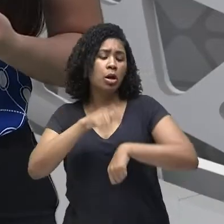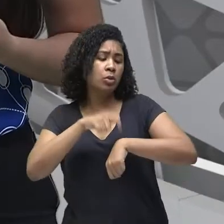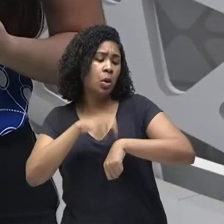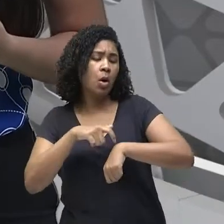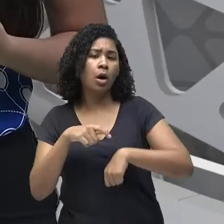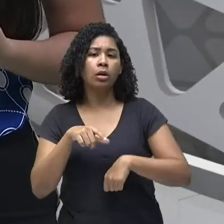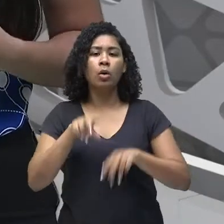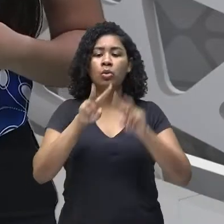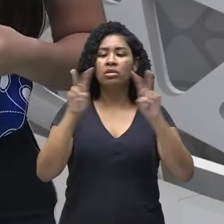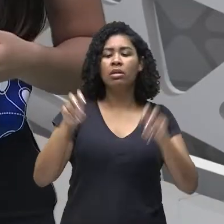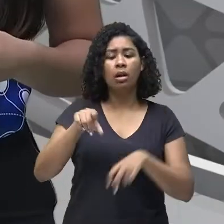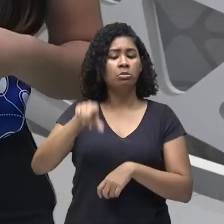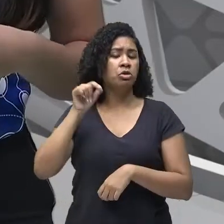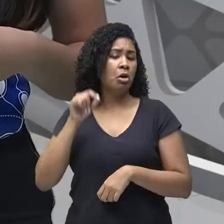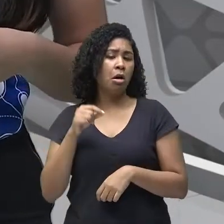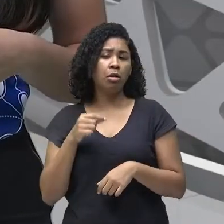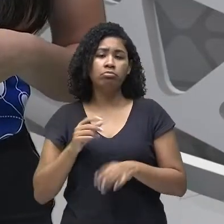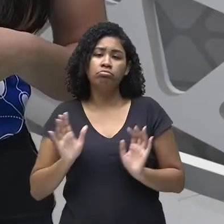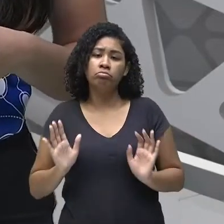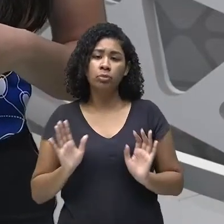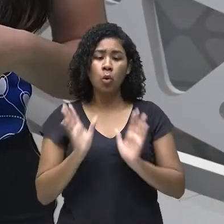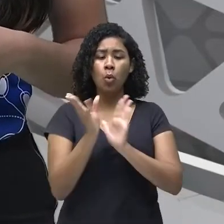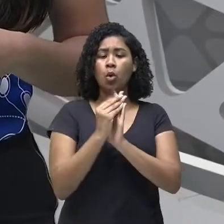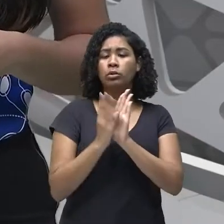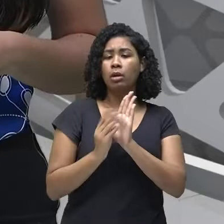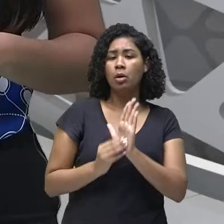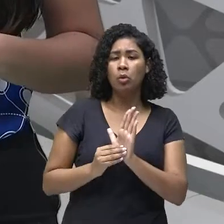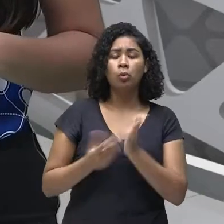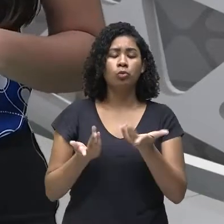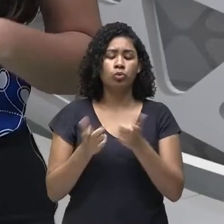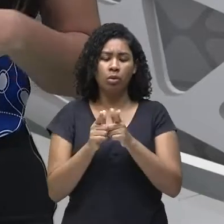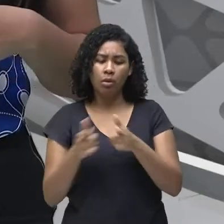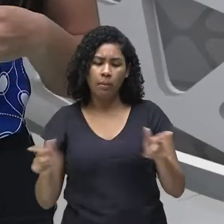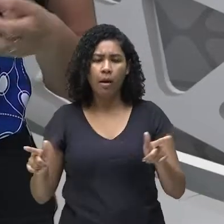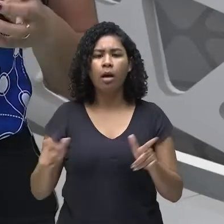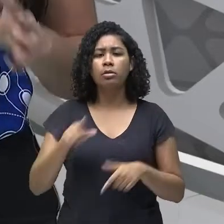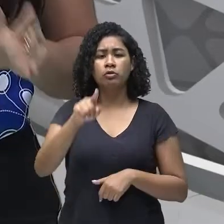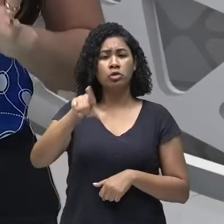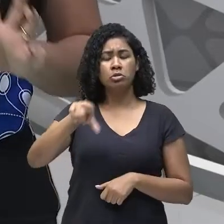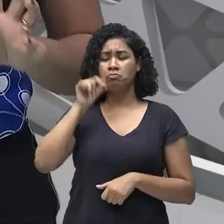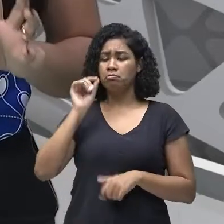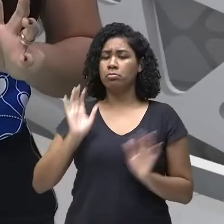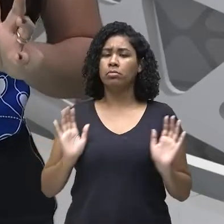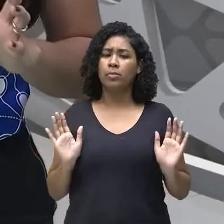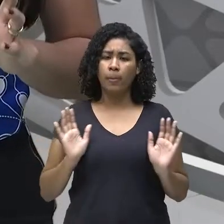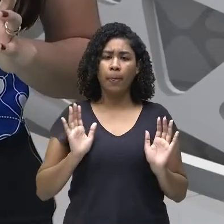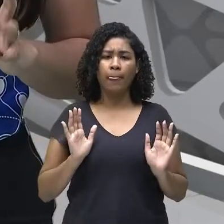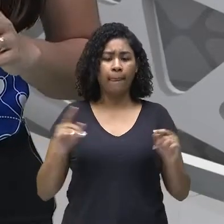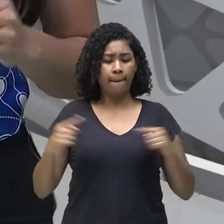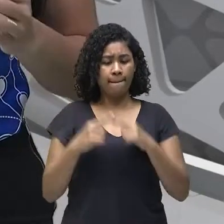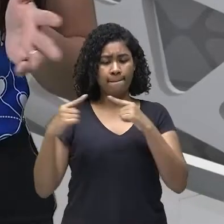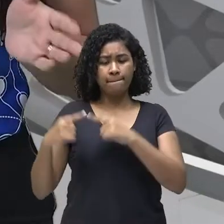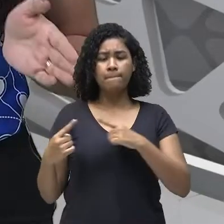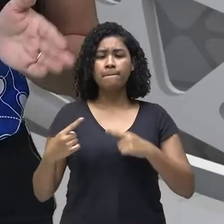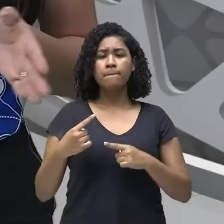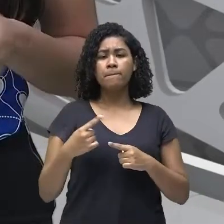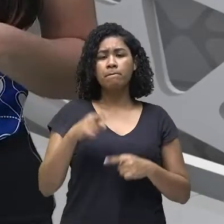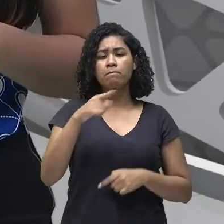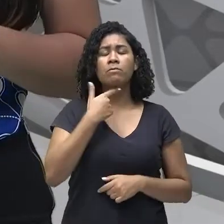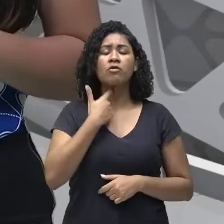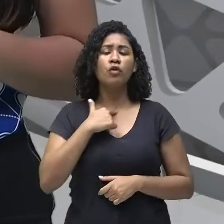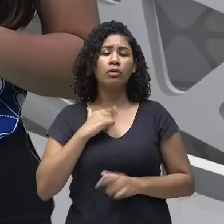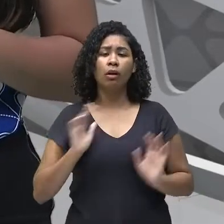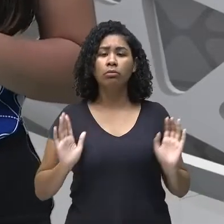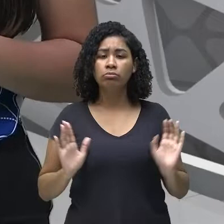o assunto, o conteúdo, né, gramatical, o que se encaixa e o que faz mais sentido para